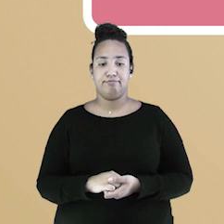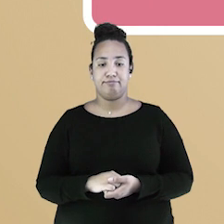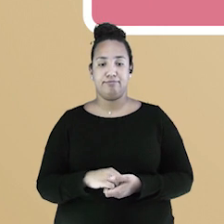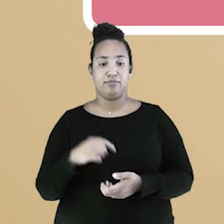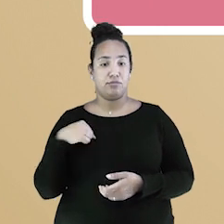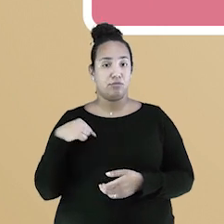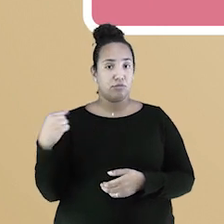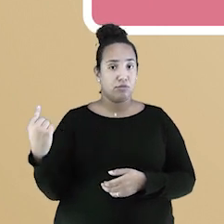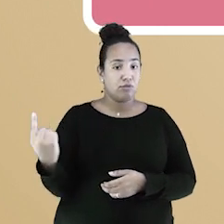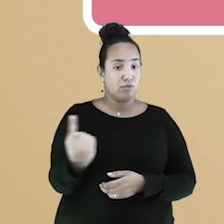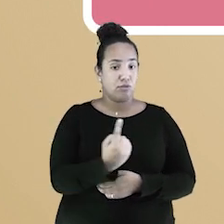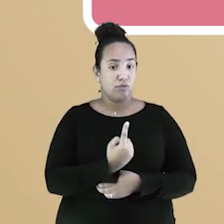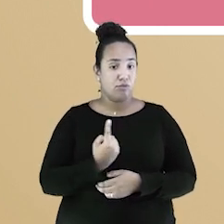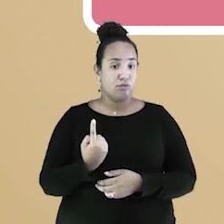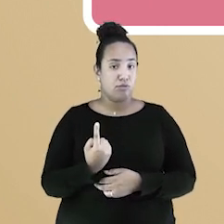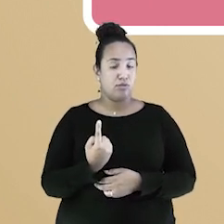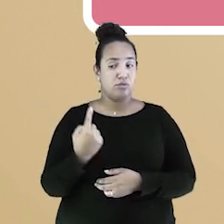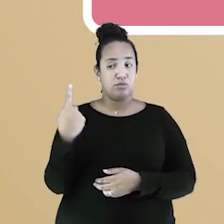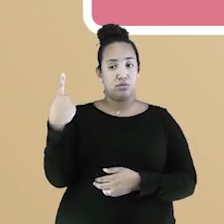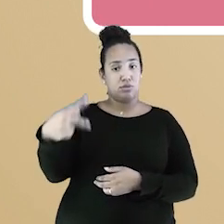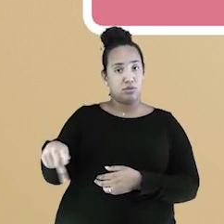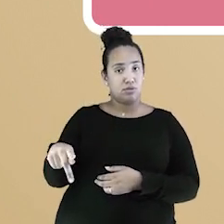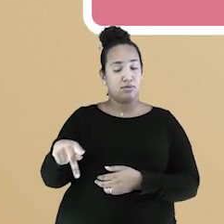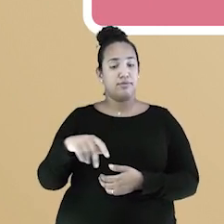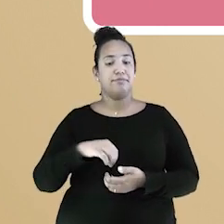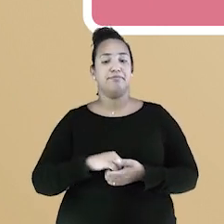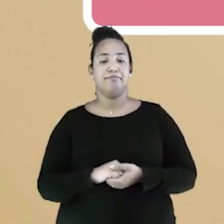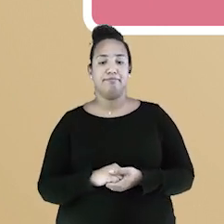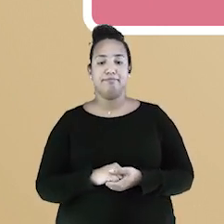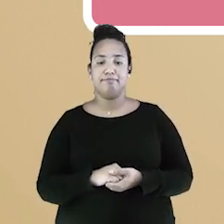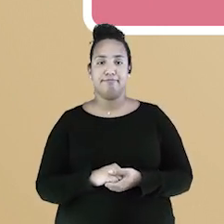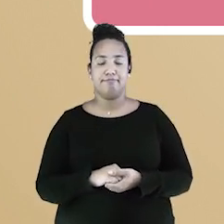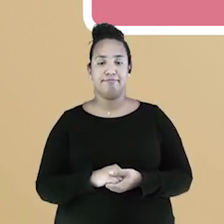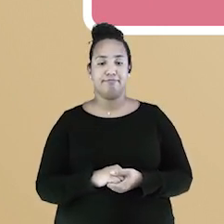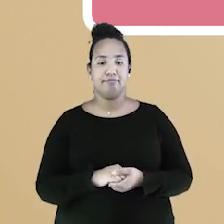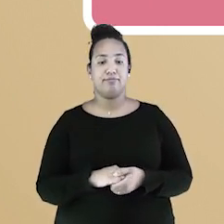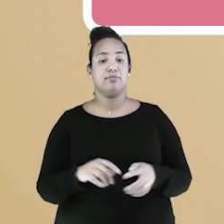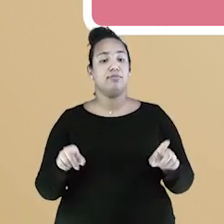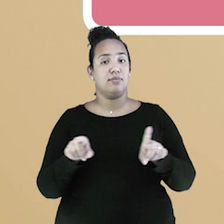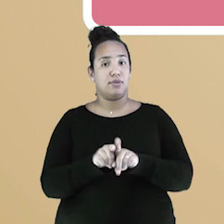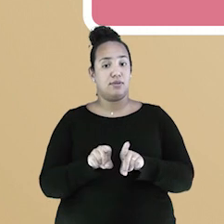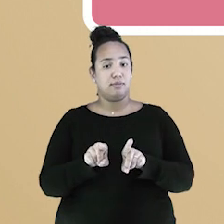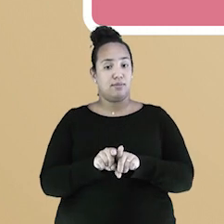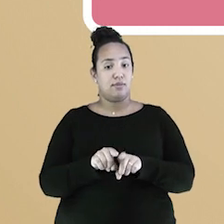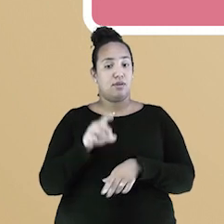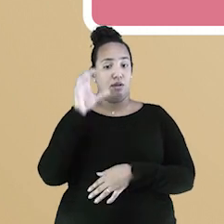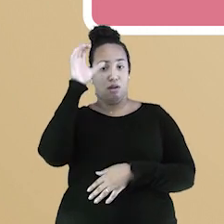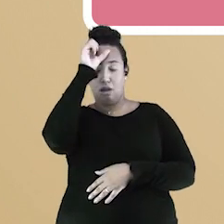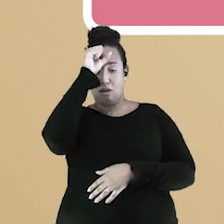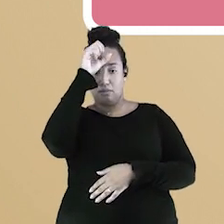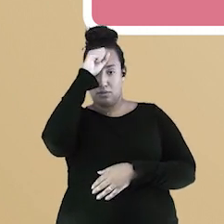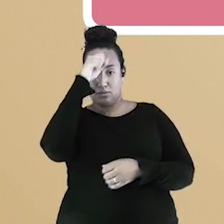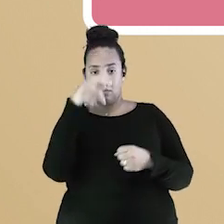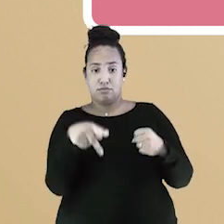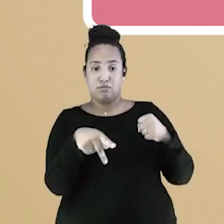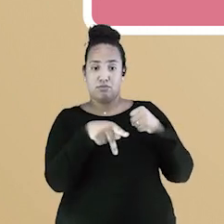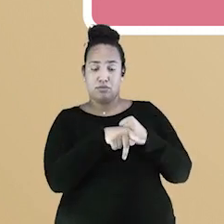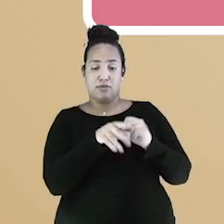their. Vimos também aqueles indicadores de posse que aparecem no final das frases. Essas palavras é a coluna